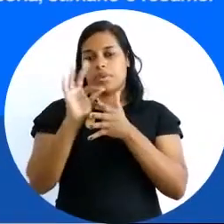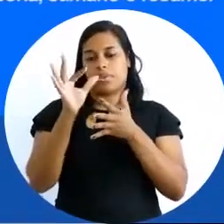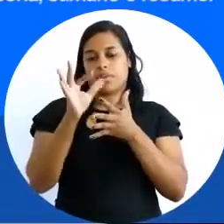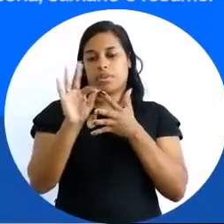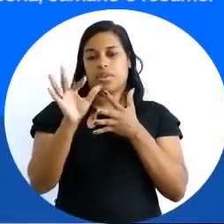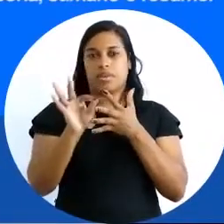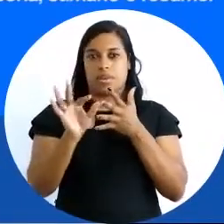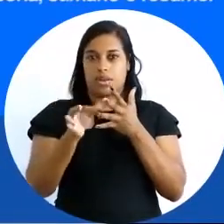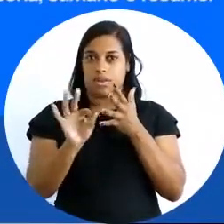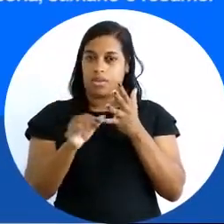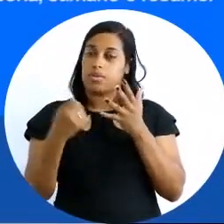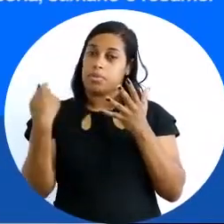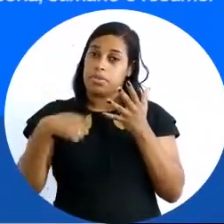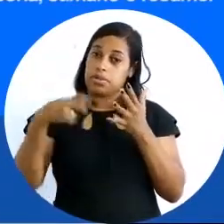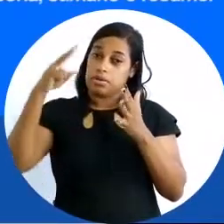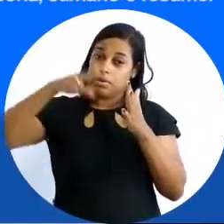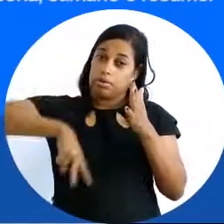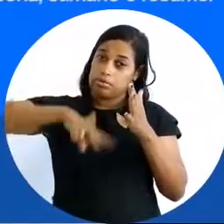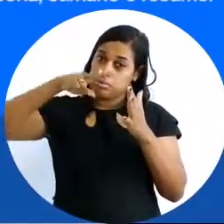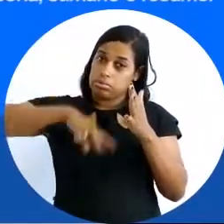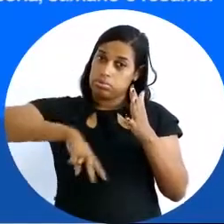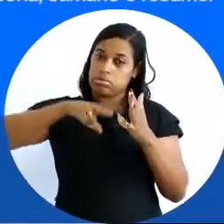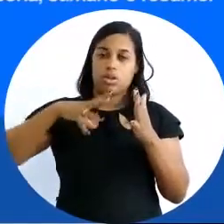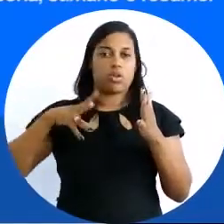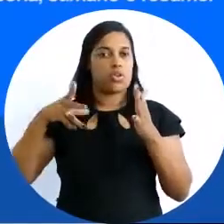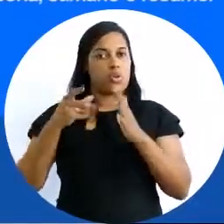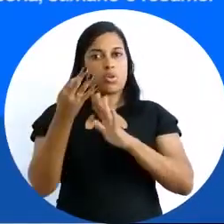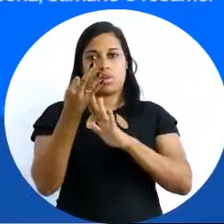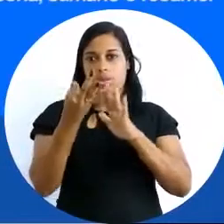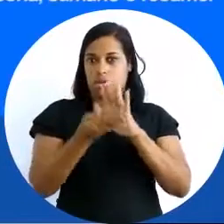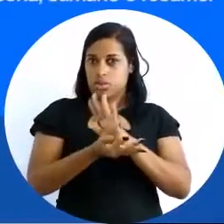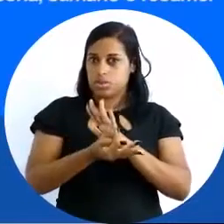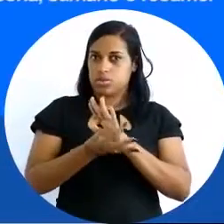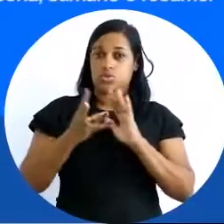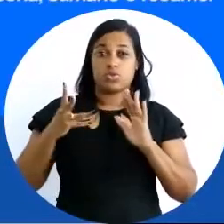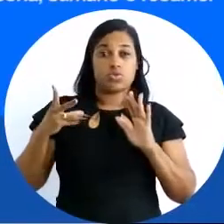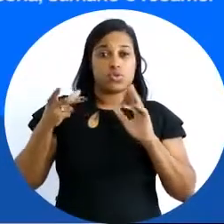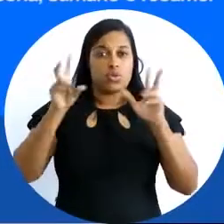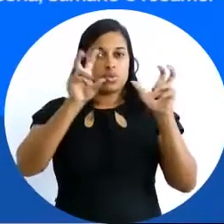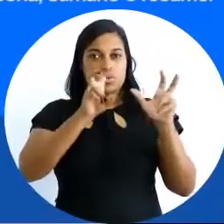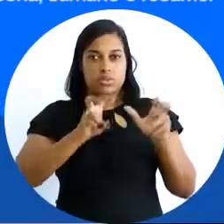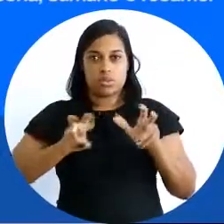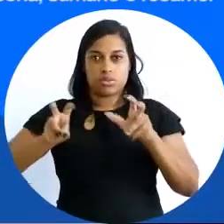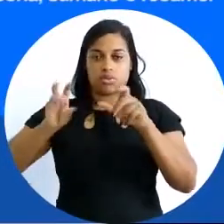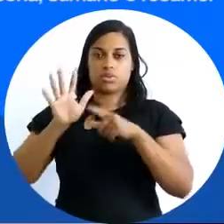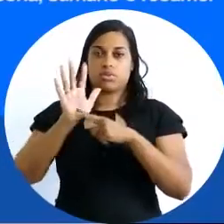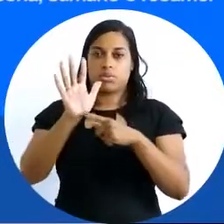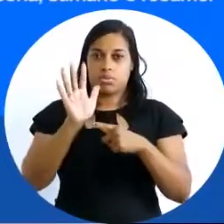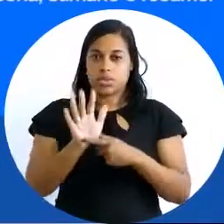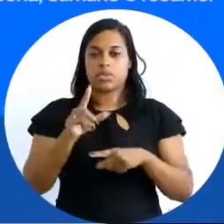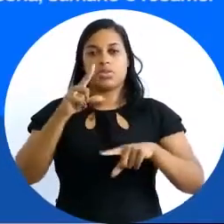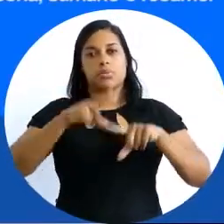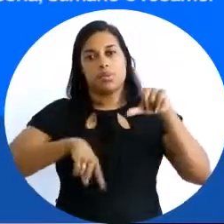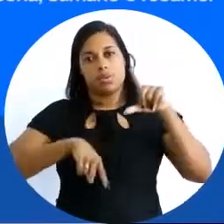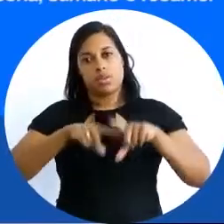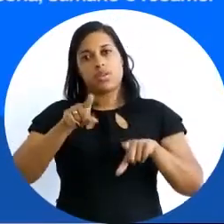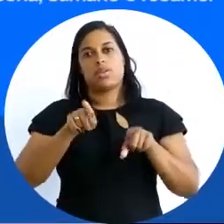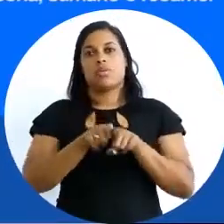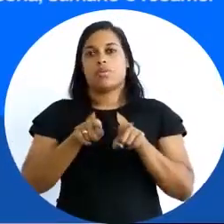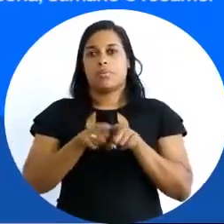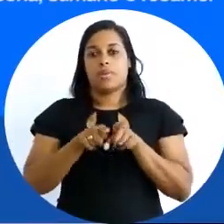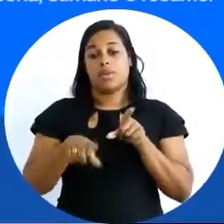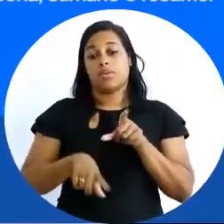detalhado. Eu tenho que ler toda a obra, ler todo o texto, ler todos os assuntos que aparecem ao longo do material